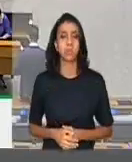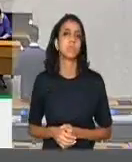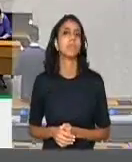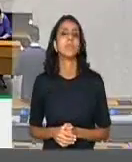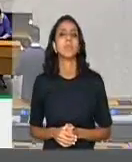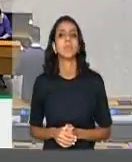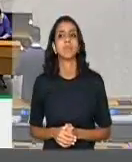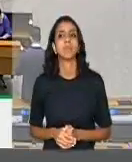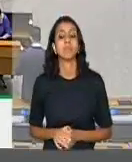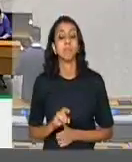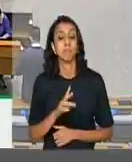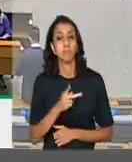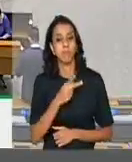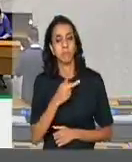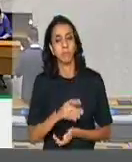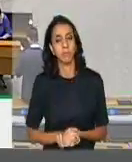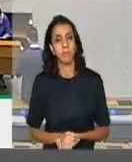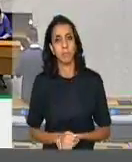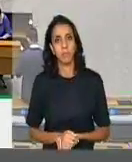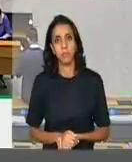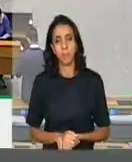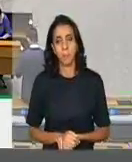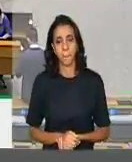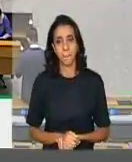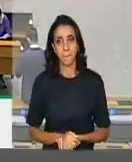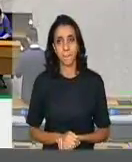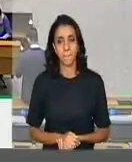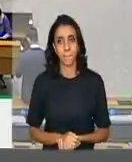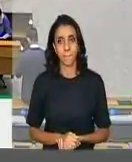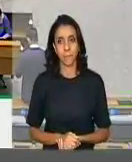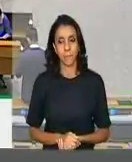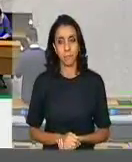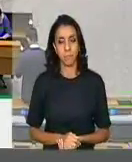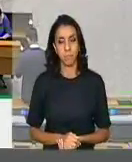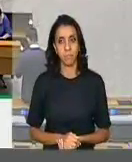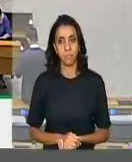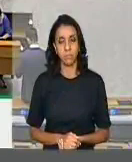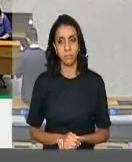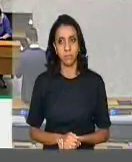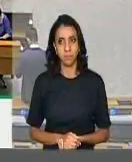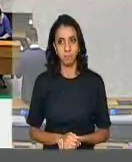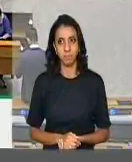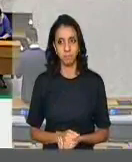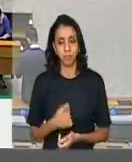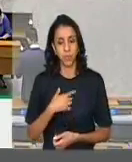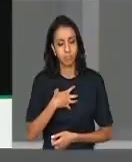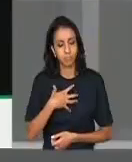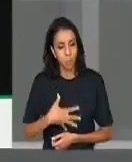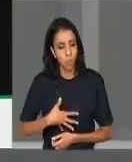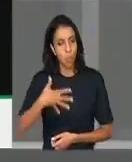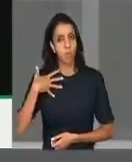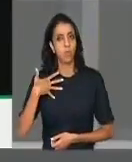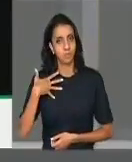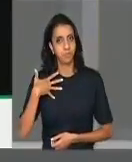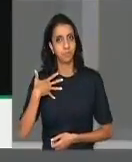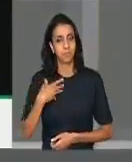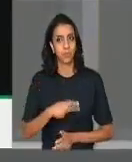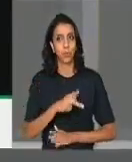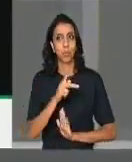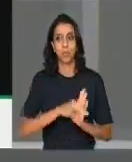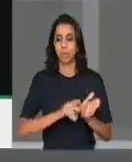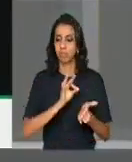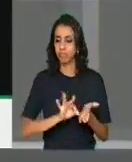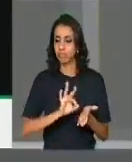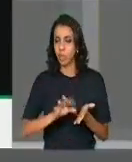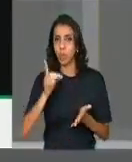Apenas, presidente, dizer que é uma honra ter subscrito o projeto de iniciativa do